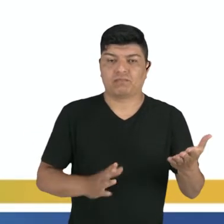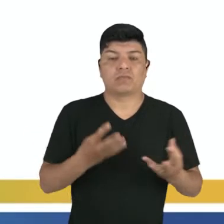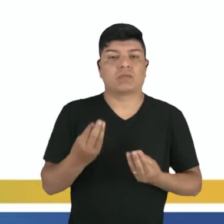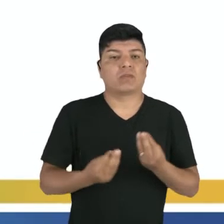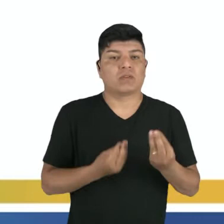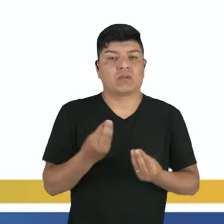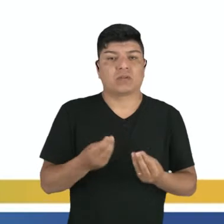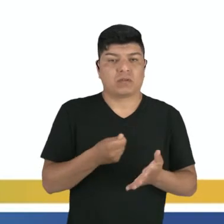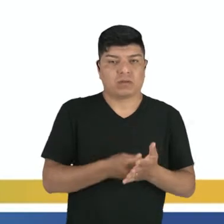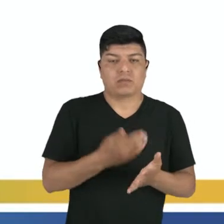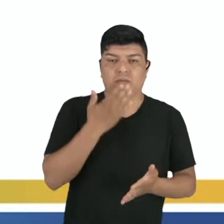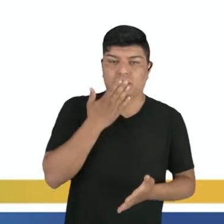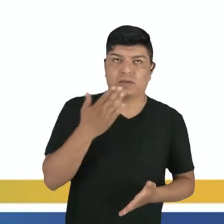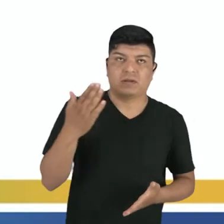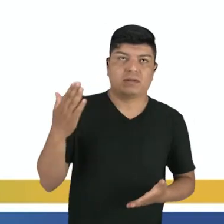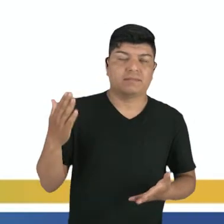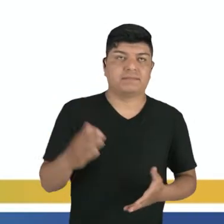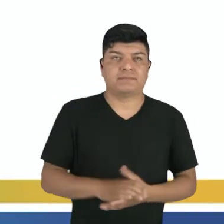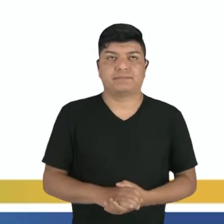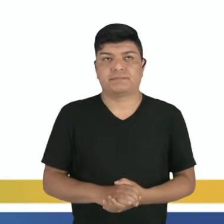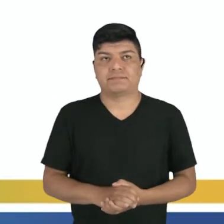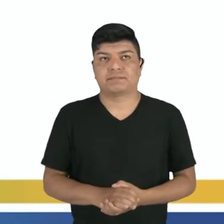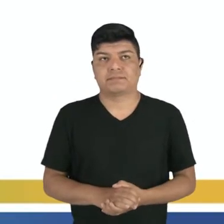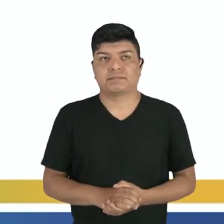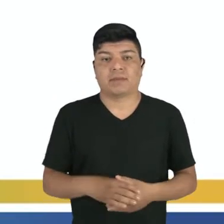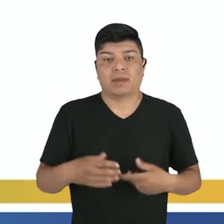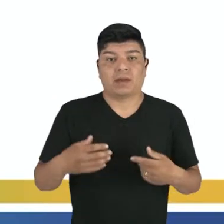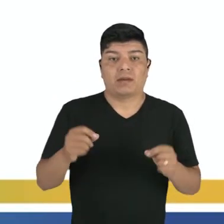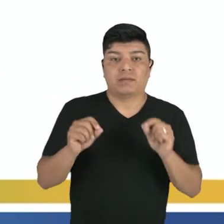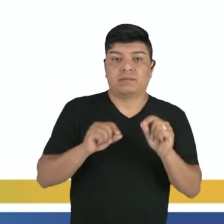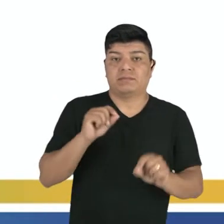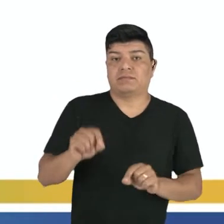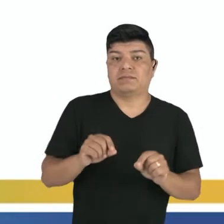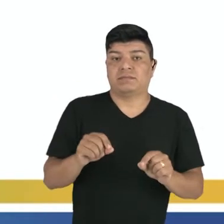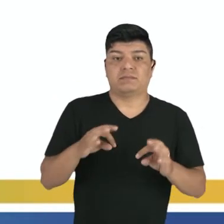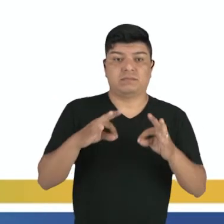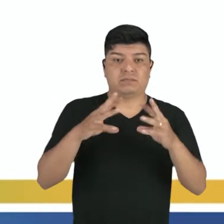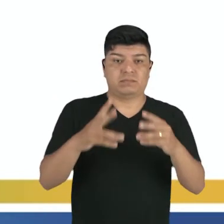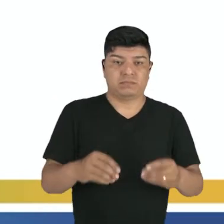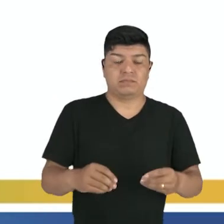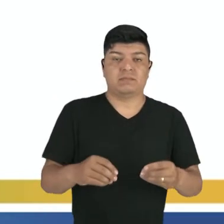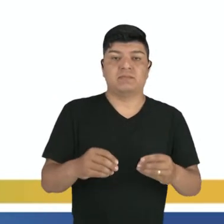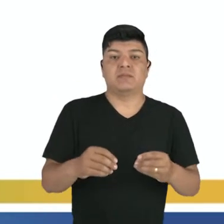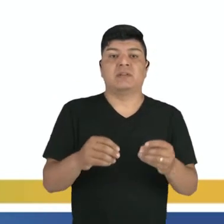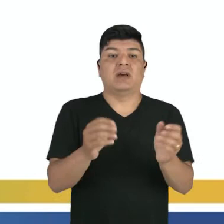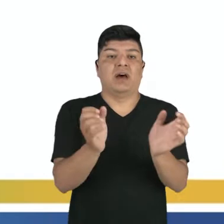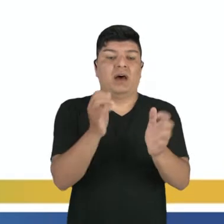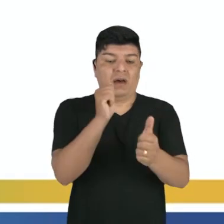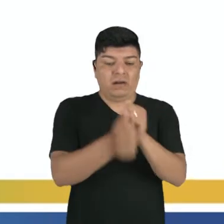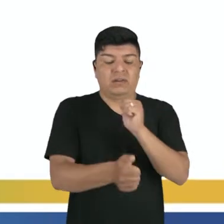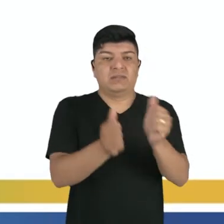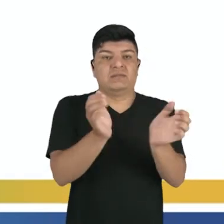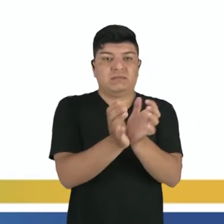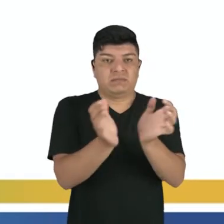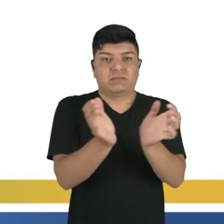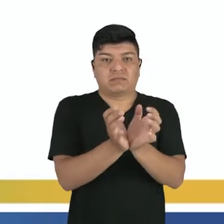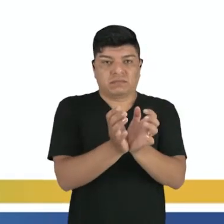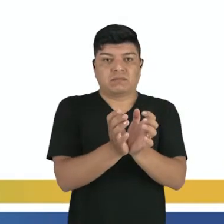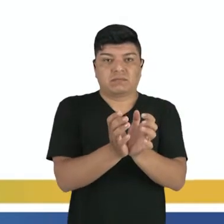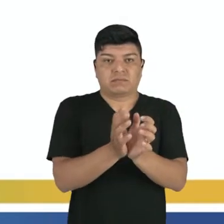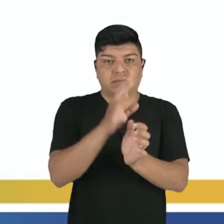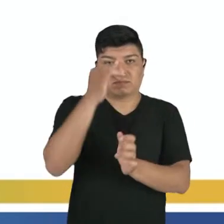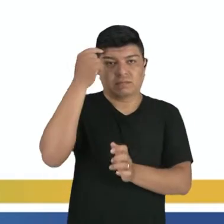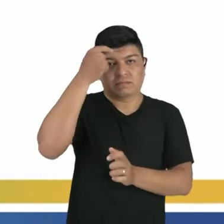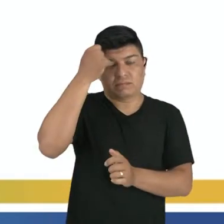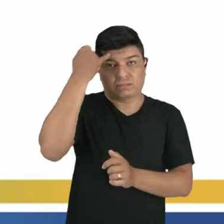questão foi cobrada né É possível considerar as modalidades esportivas coletivas dentro de uma mesma